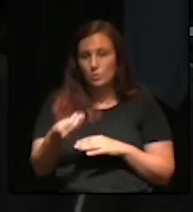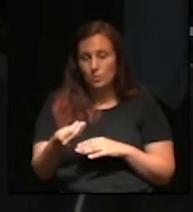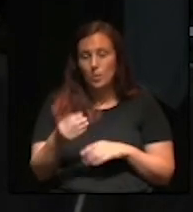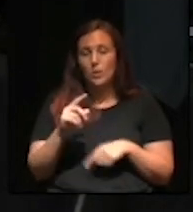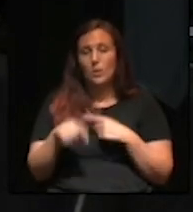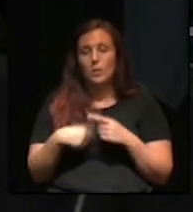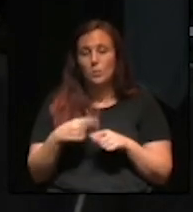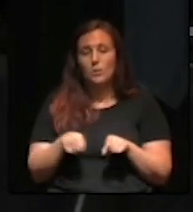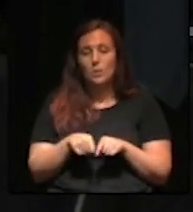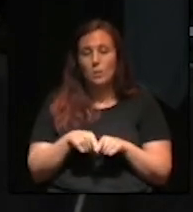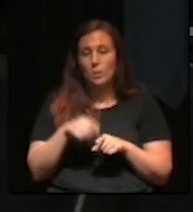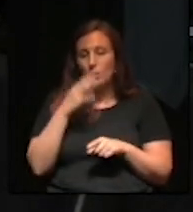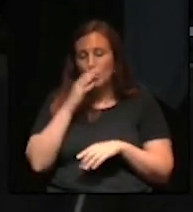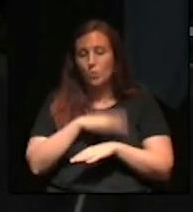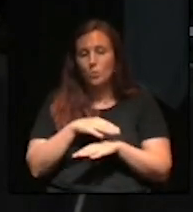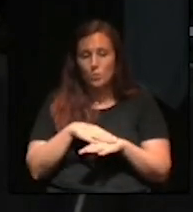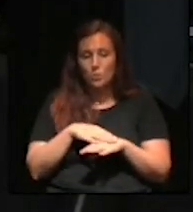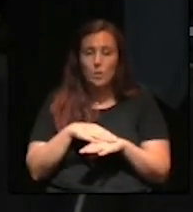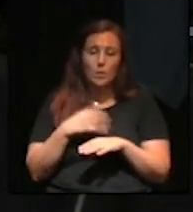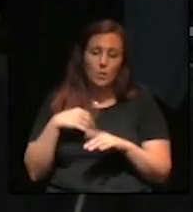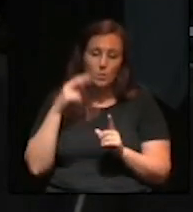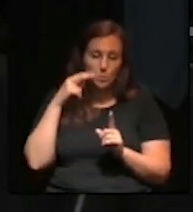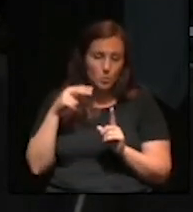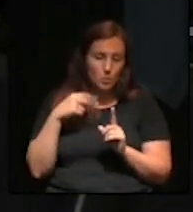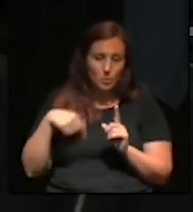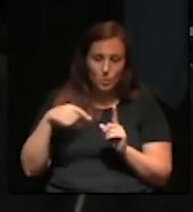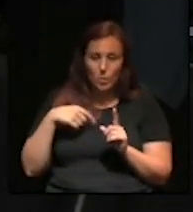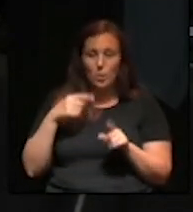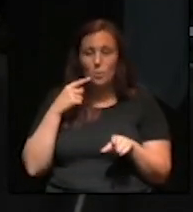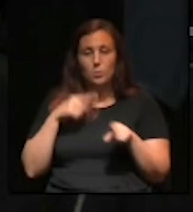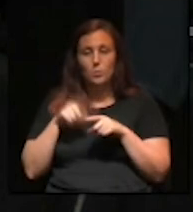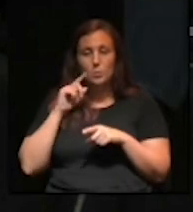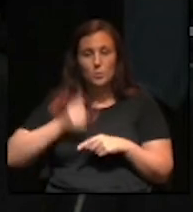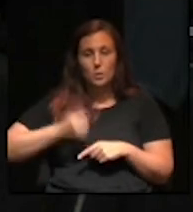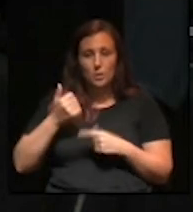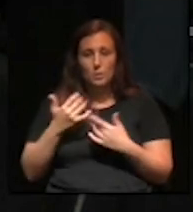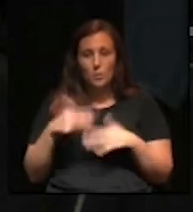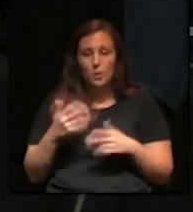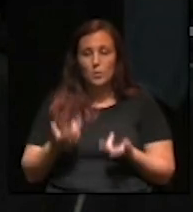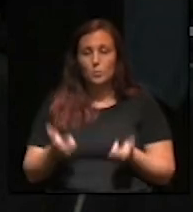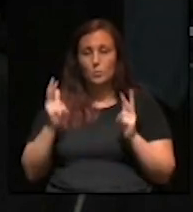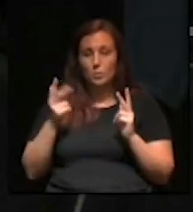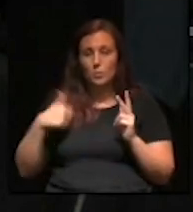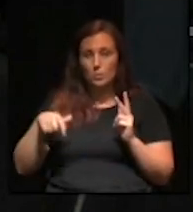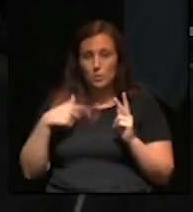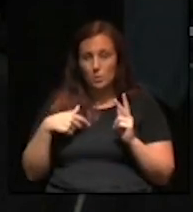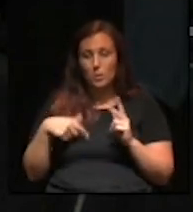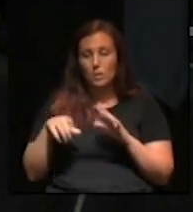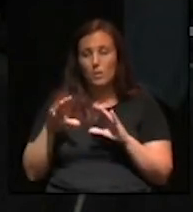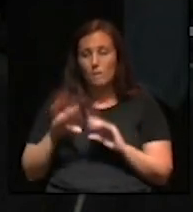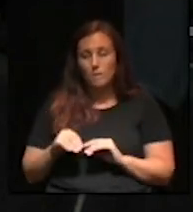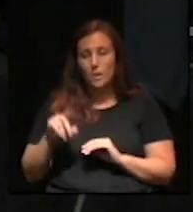sinal de esgotamento por termos um Executivo, a nosso ver, com as prioridades políticas erradas. A nossa disponibilidade também se esgota